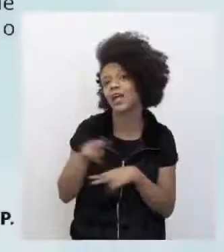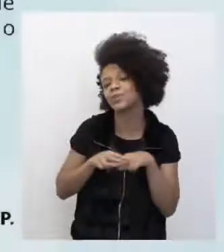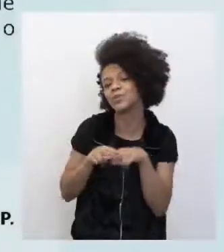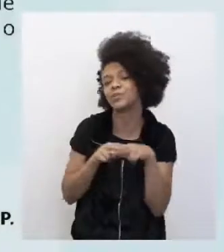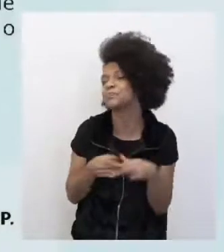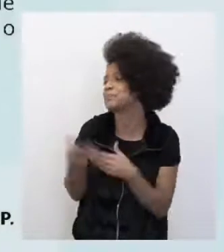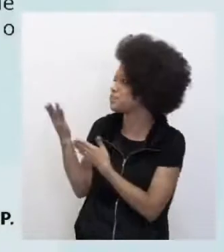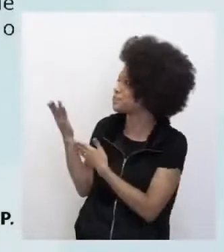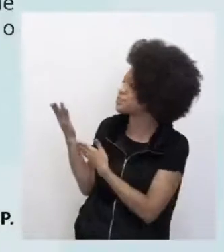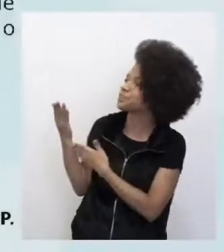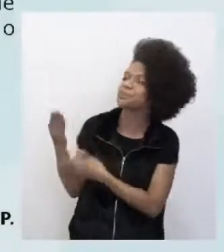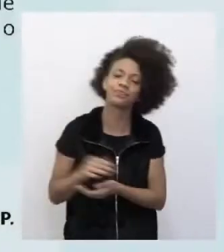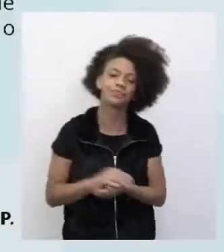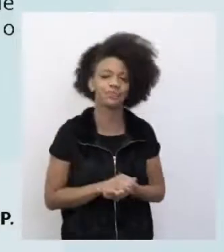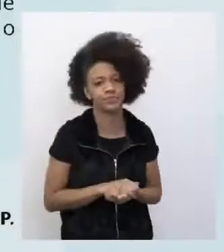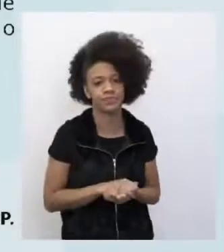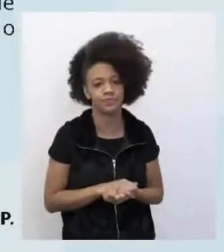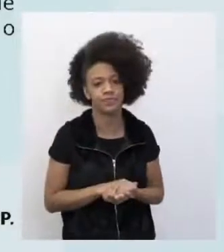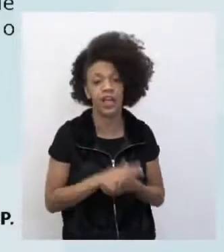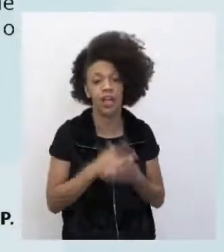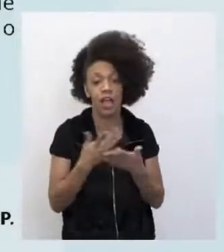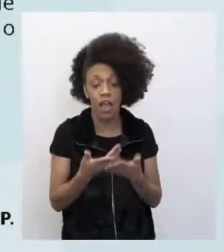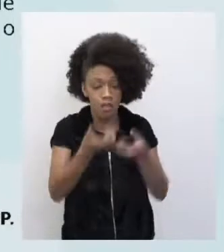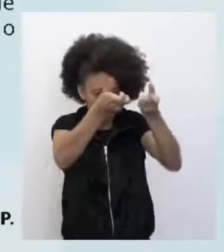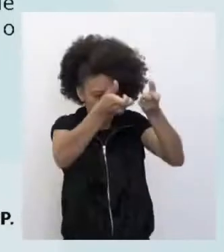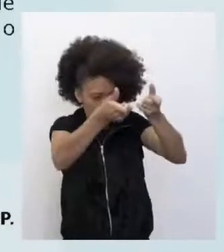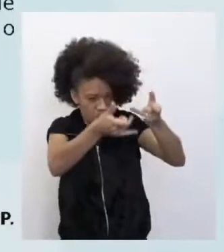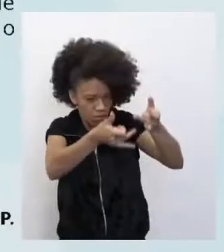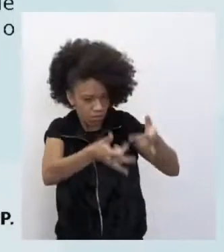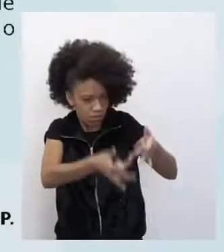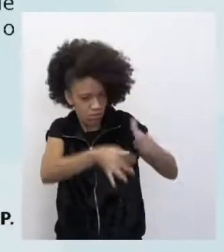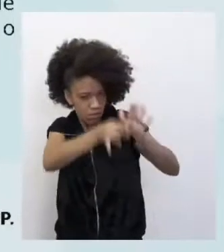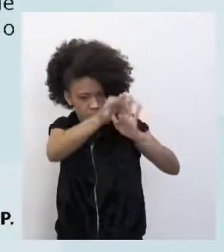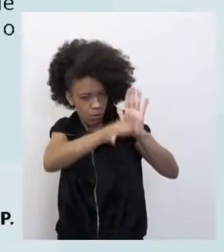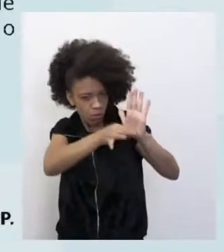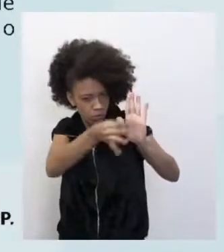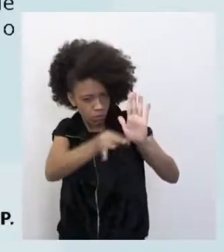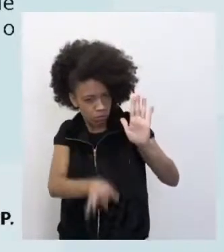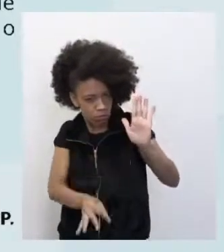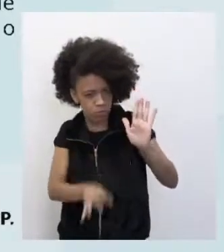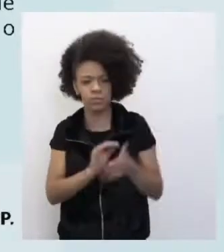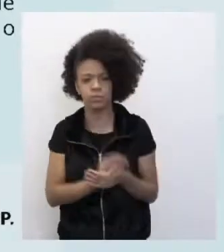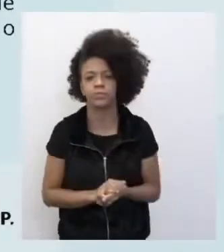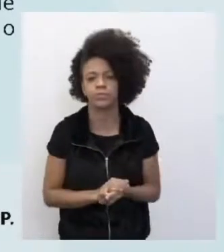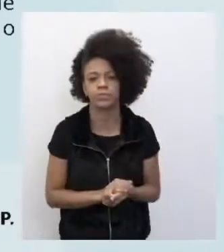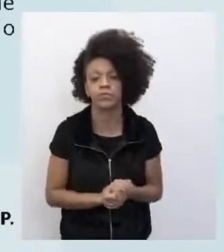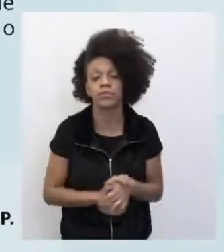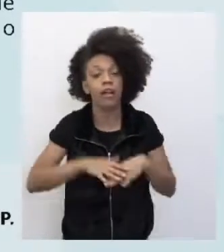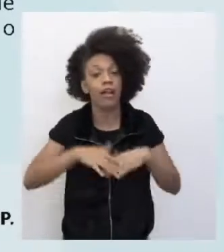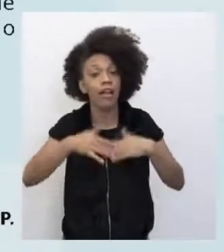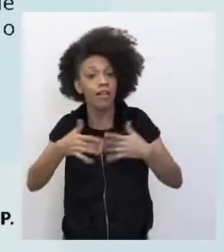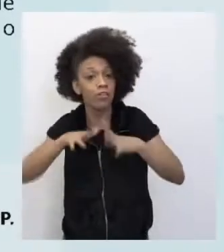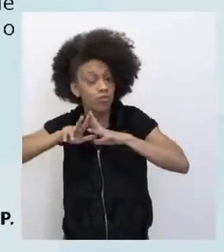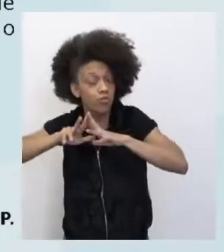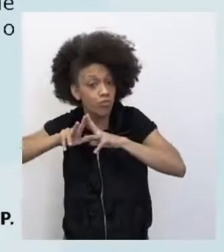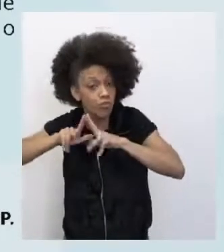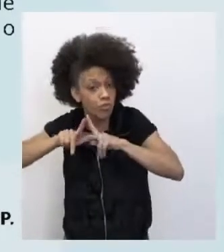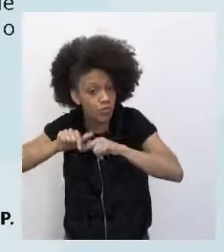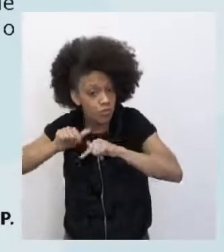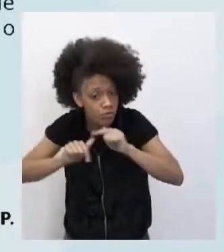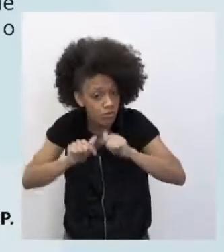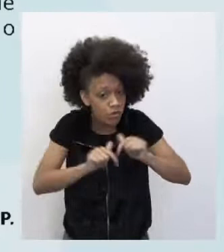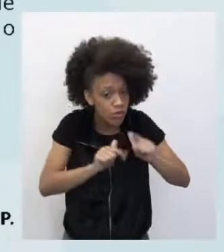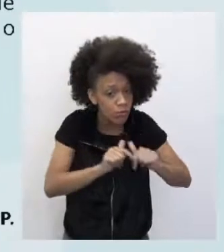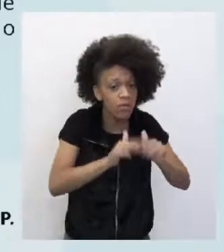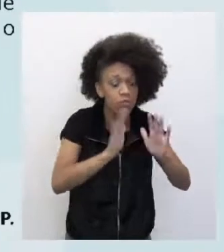vai. A persuasão no textão. Além de todos os outros